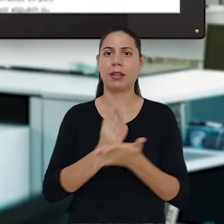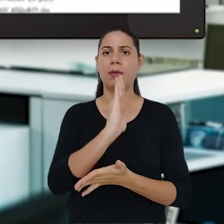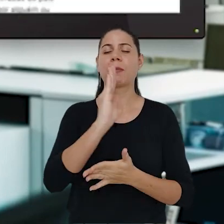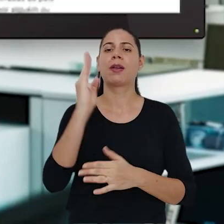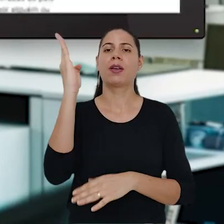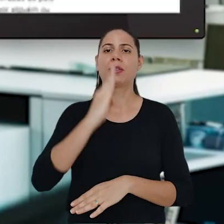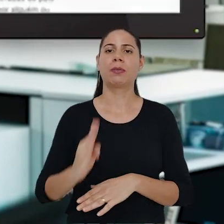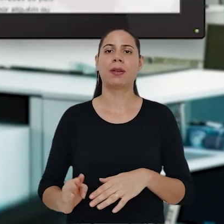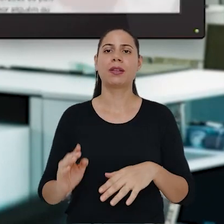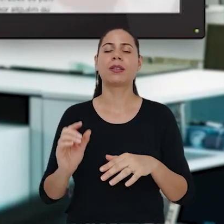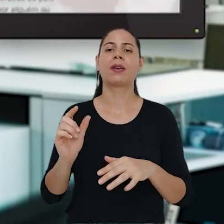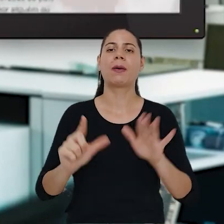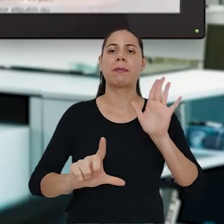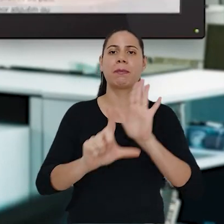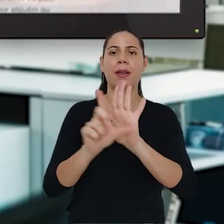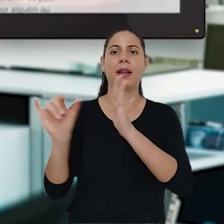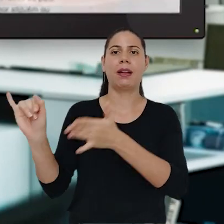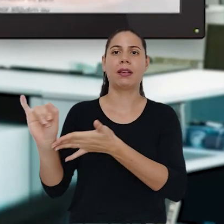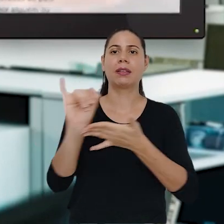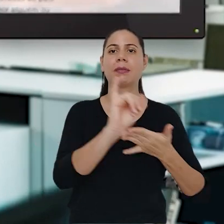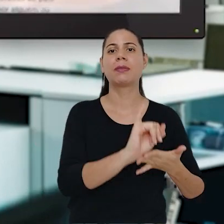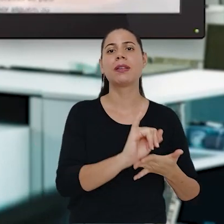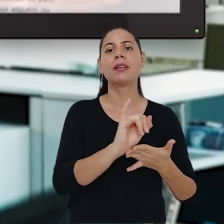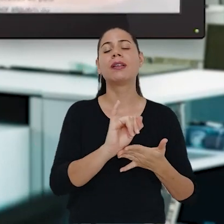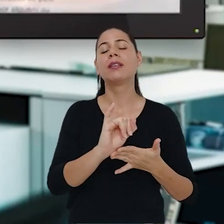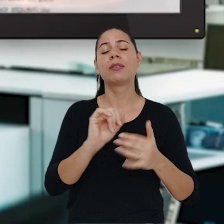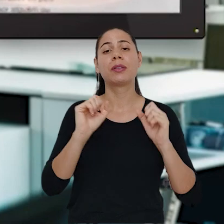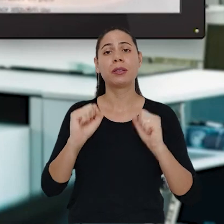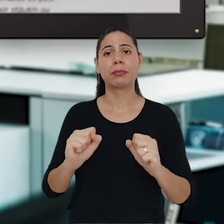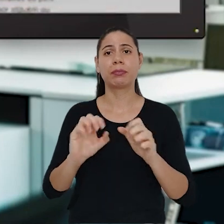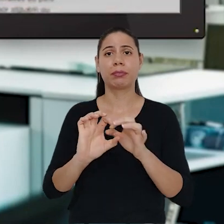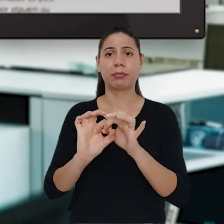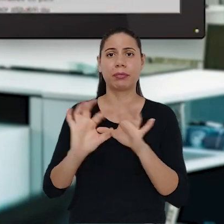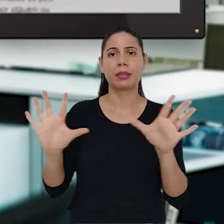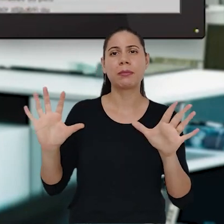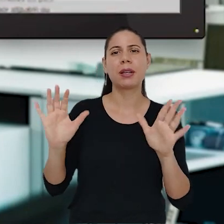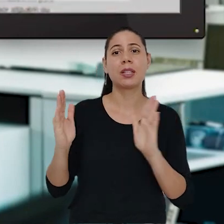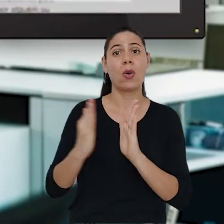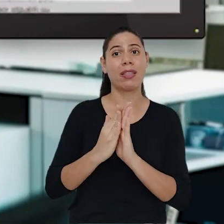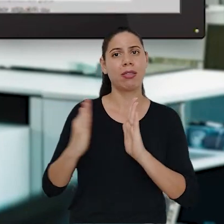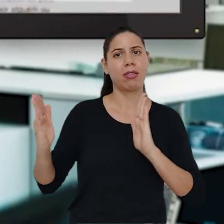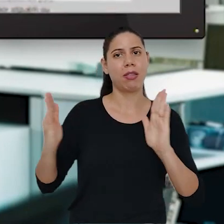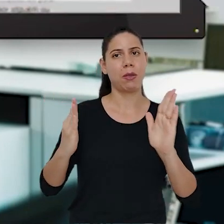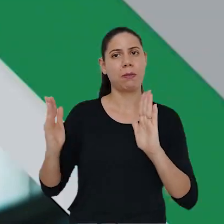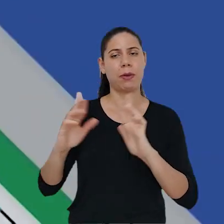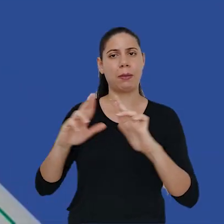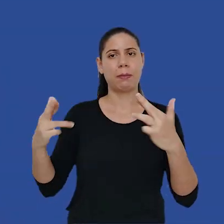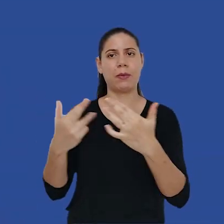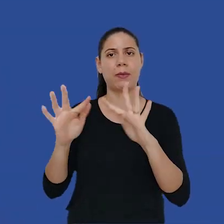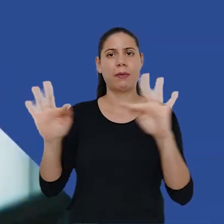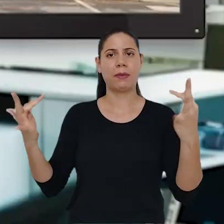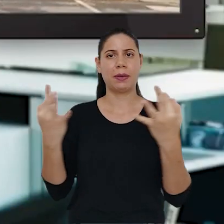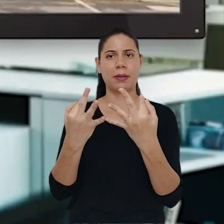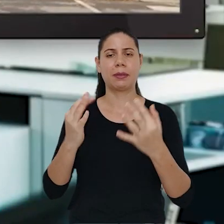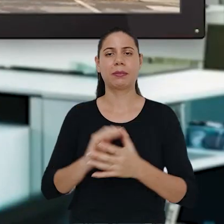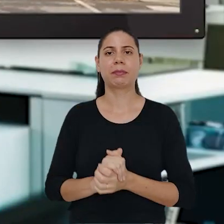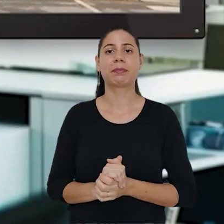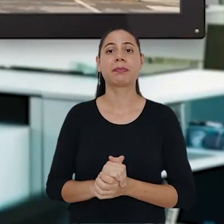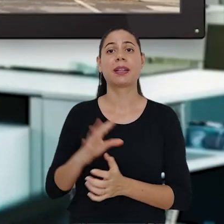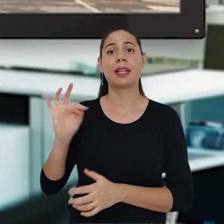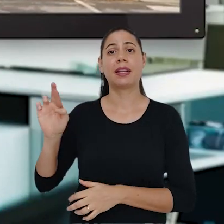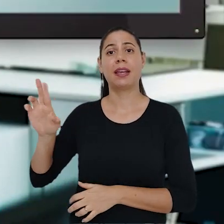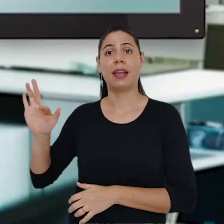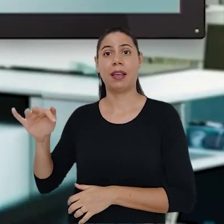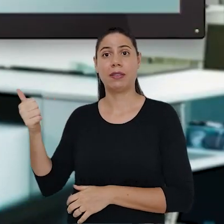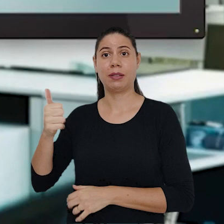pela Lei de Imigração, que prevê a possibilidade de concessão do visto temporário para fins de reunião familiar. O TRF da